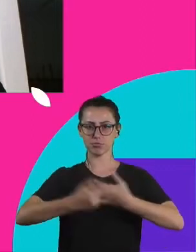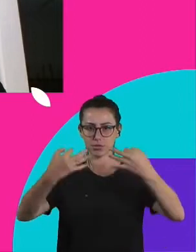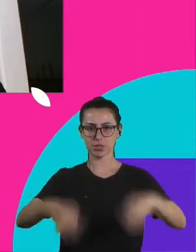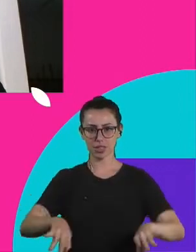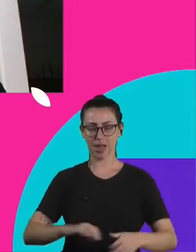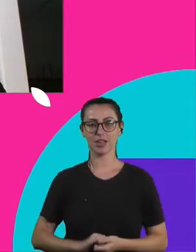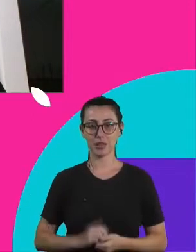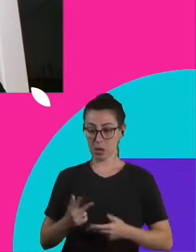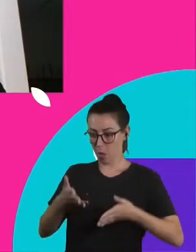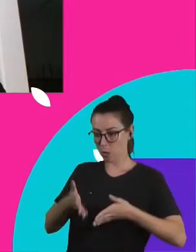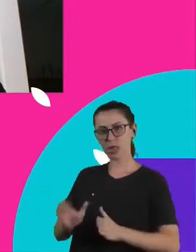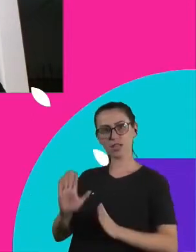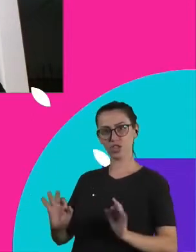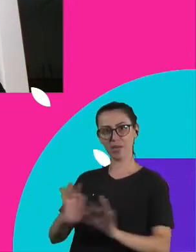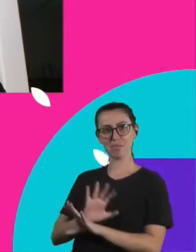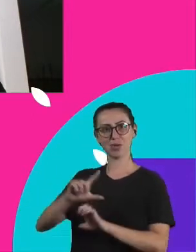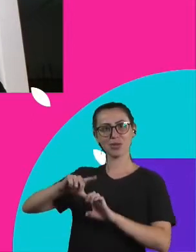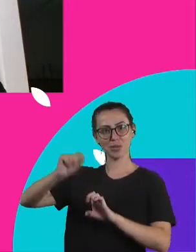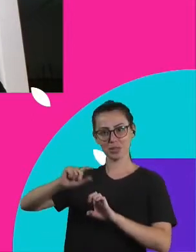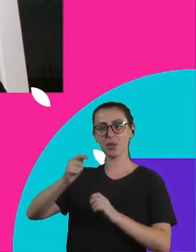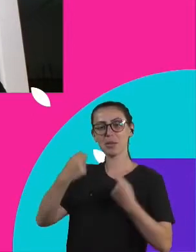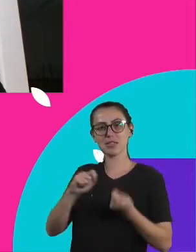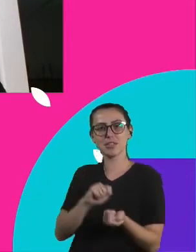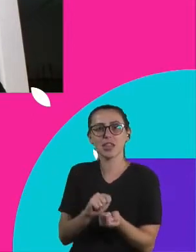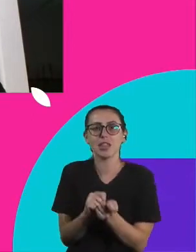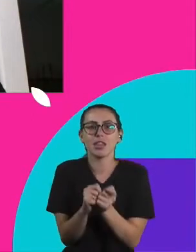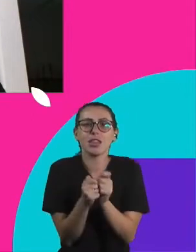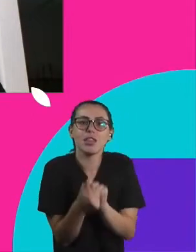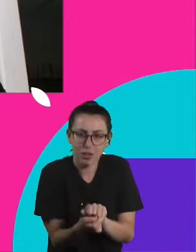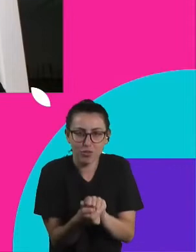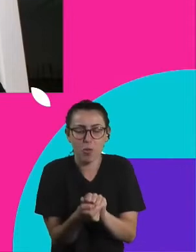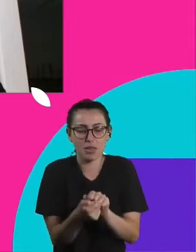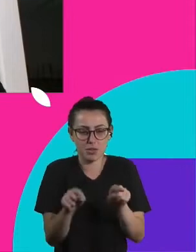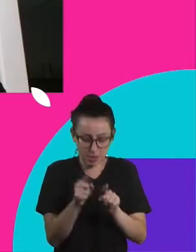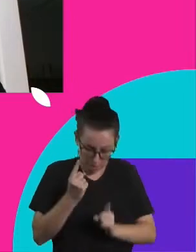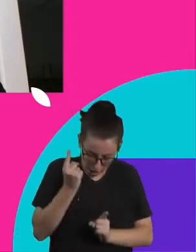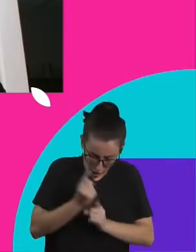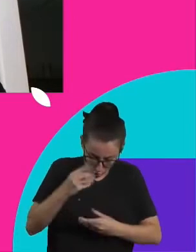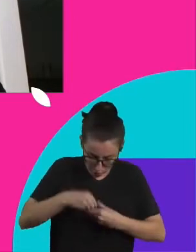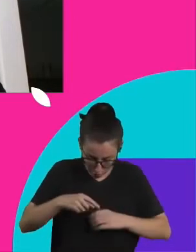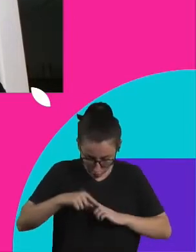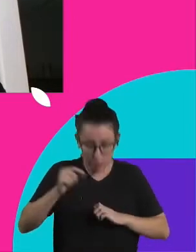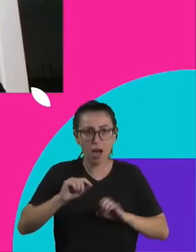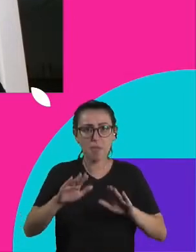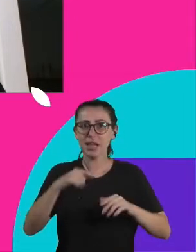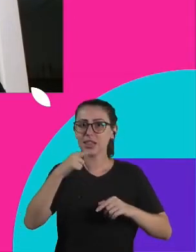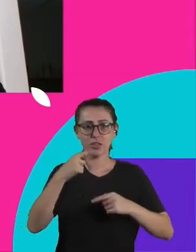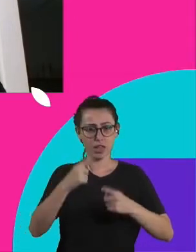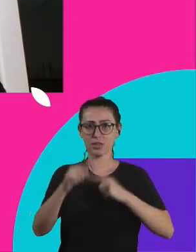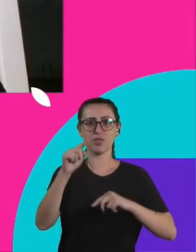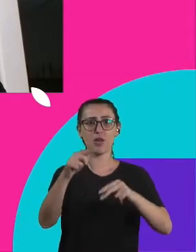nascem empreendedores e muitos deles se transformam por necessidade, mas se descobrem também empreendedores e não conseguem se desenvolver por conta desse